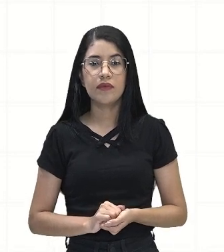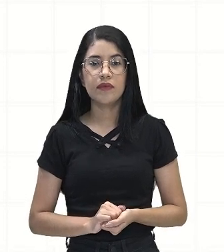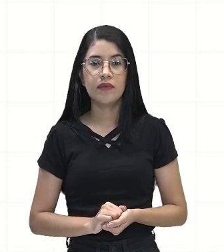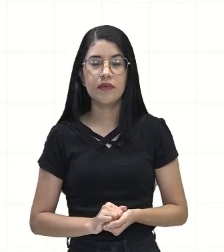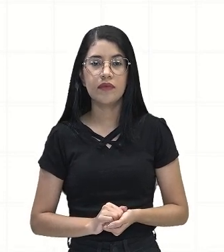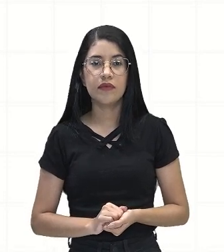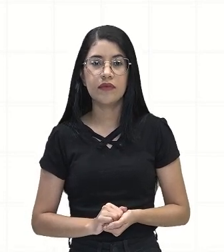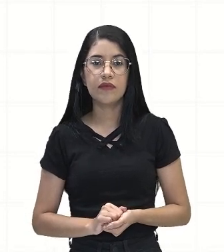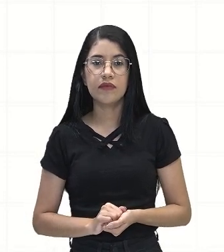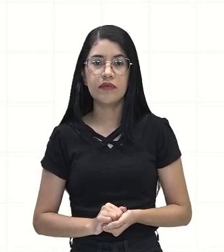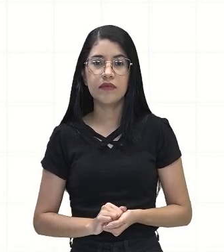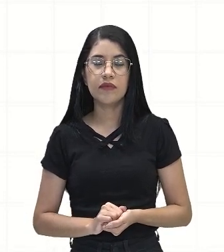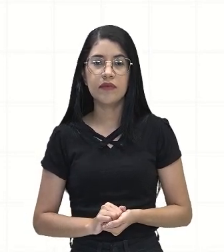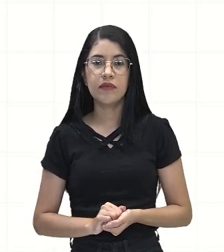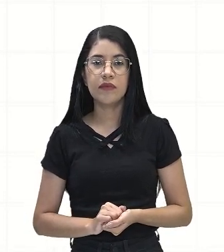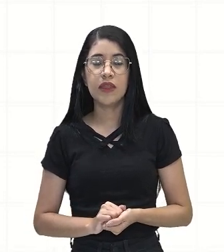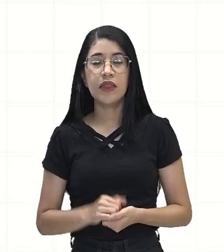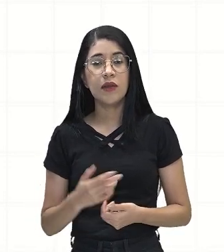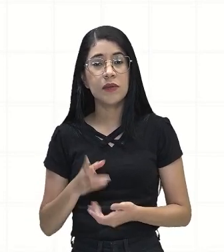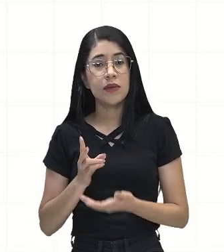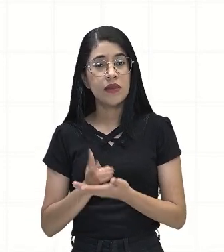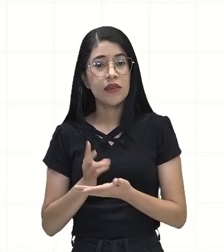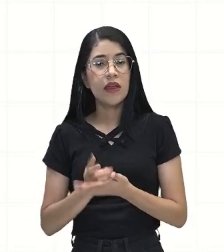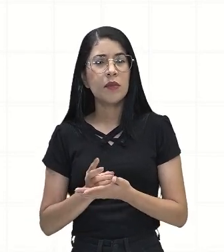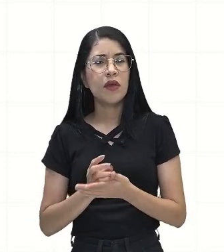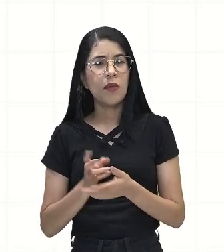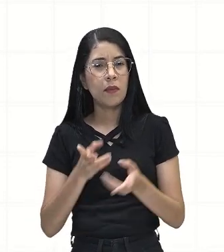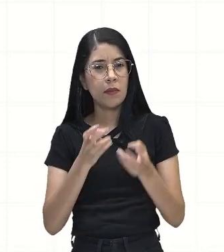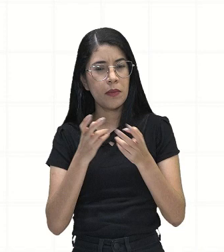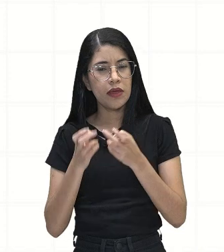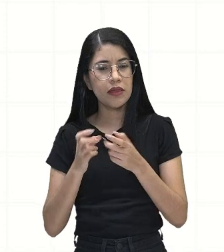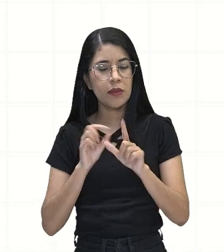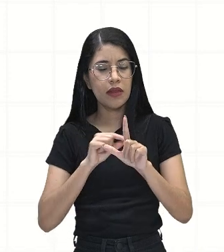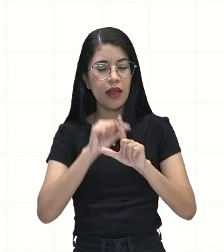bem? Então, toda vez que eu estou trabalhando as relações